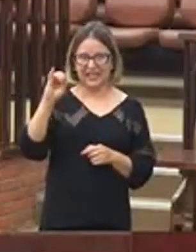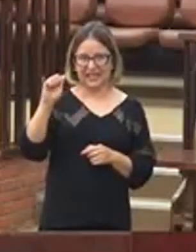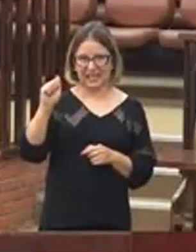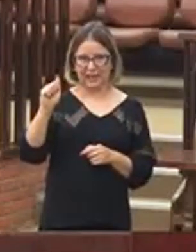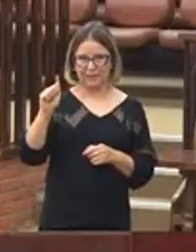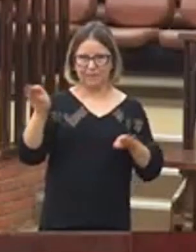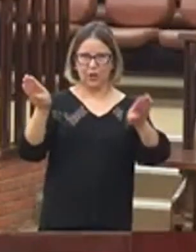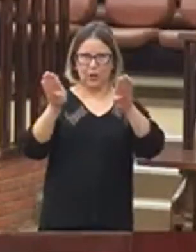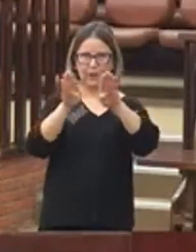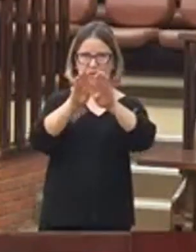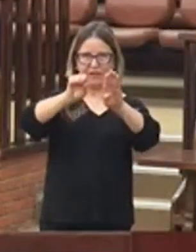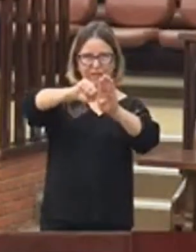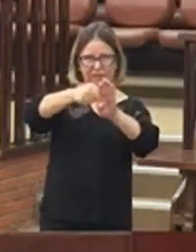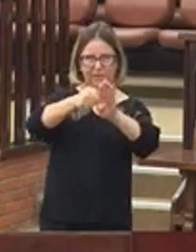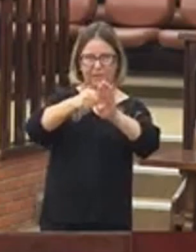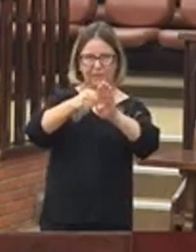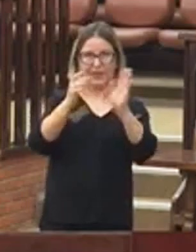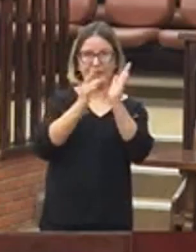batendo.